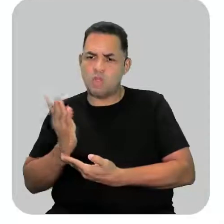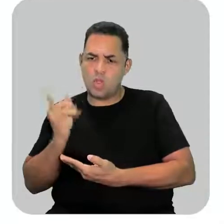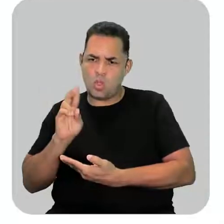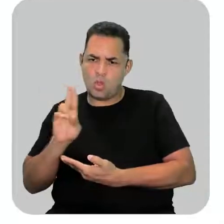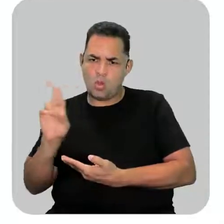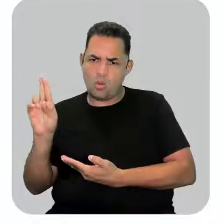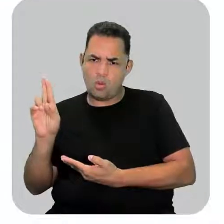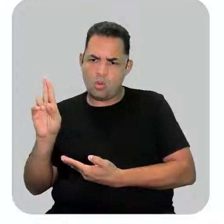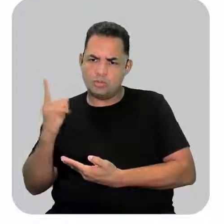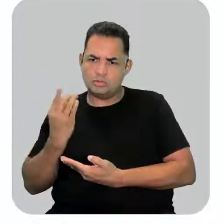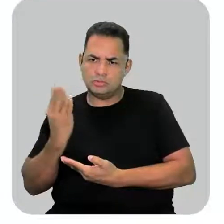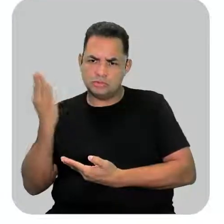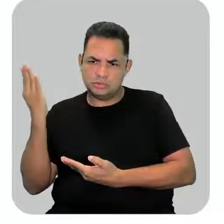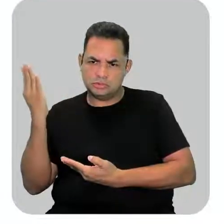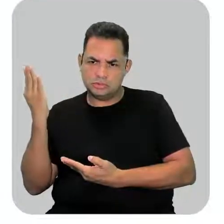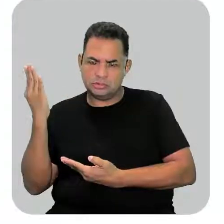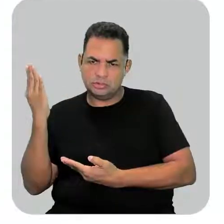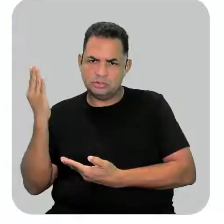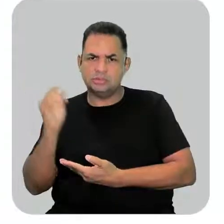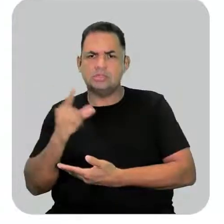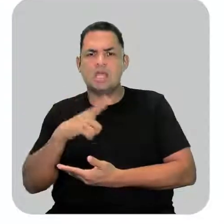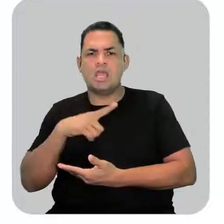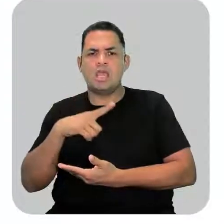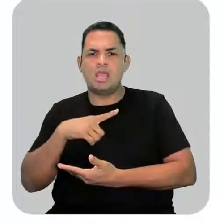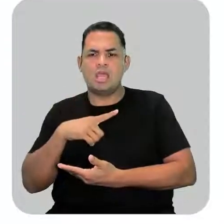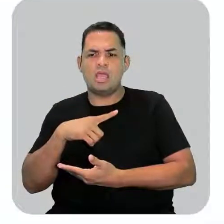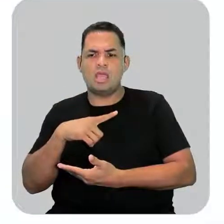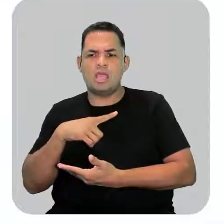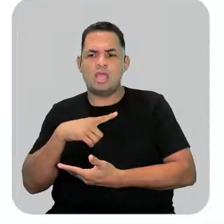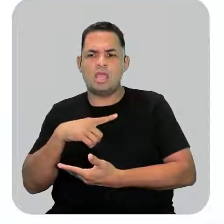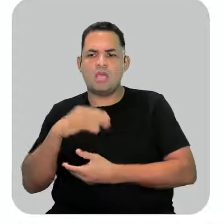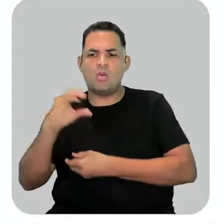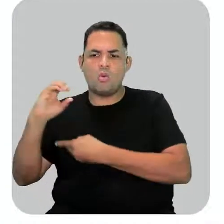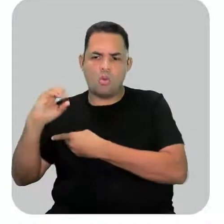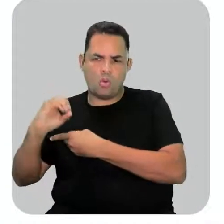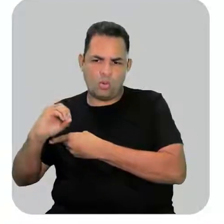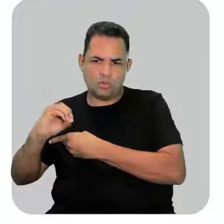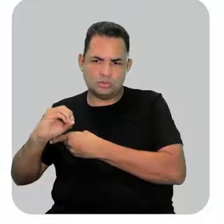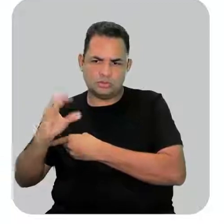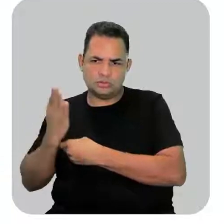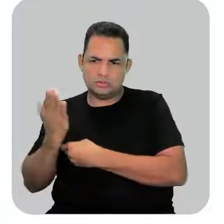vão apresentar em comum a presença do oxigênio.